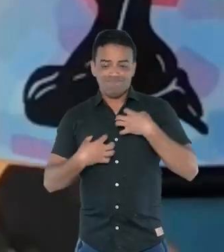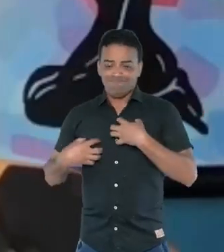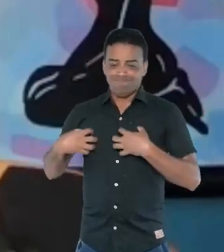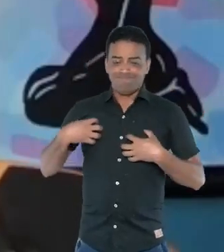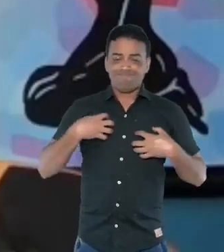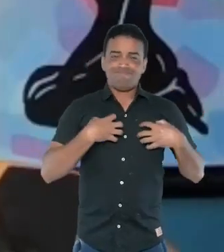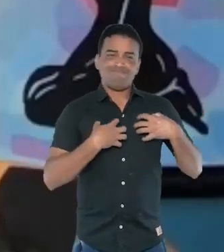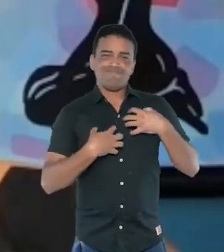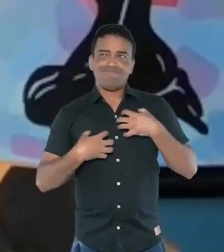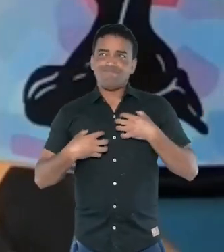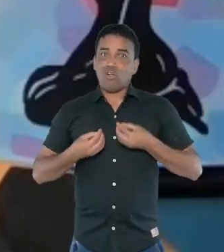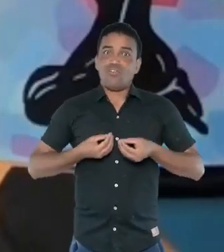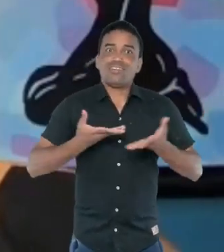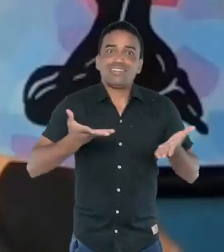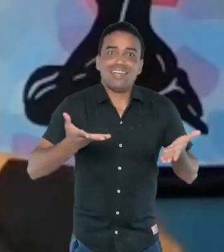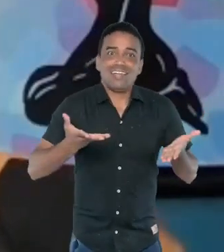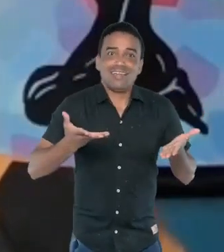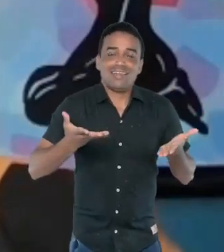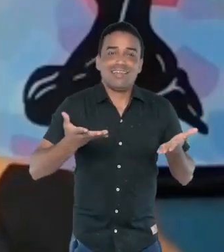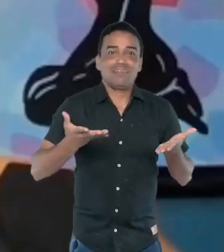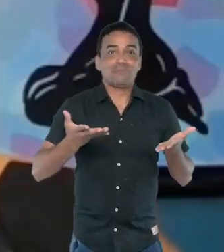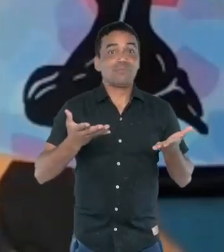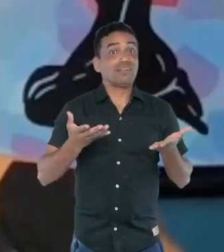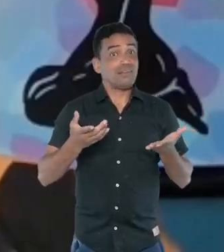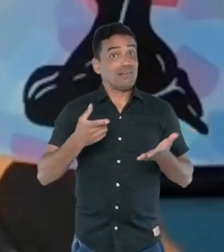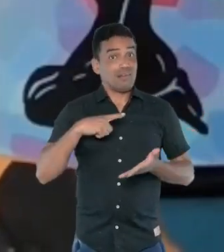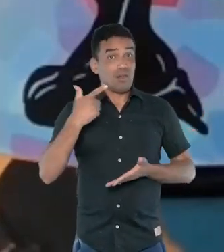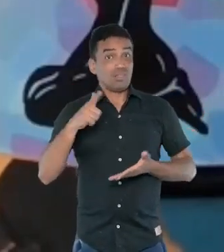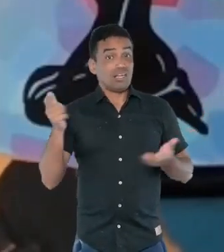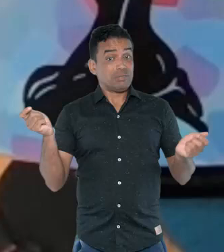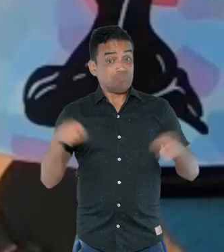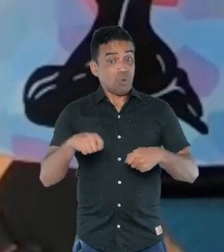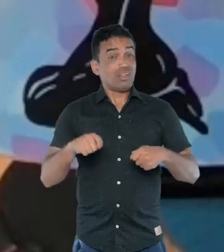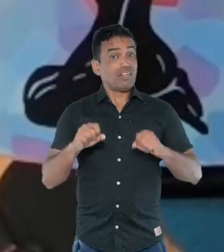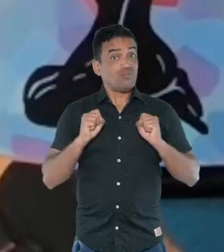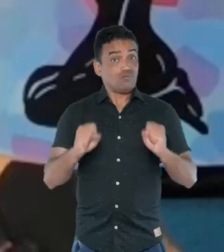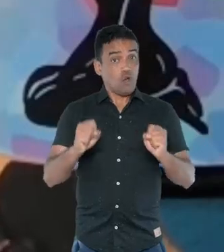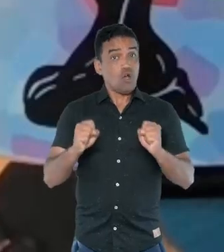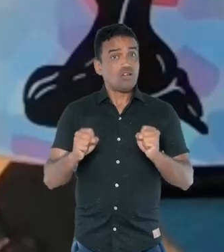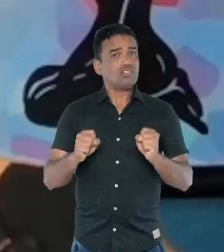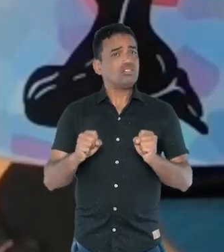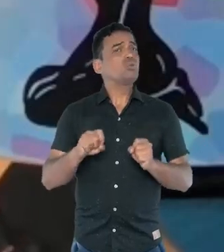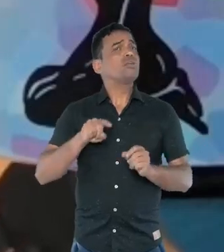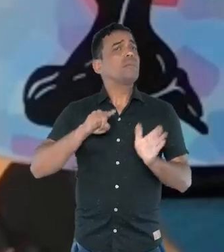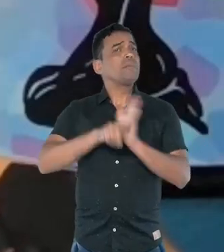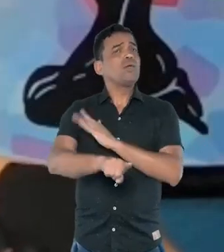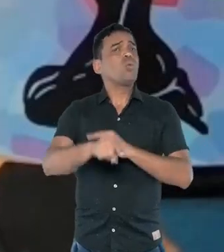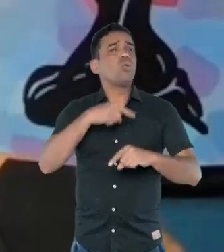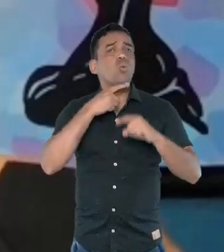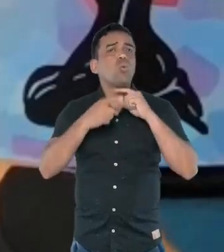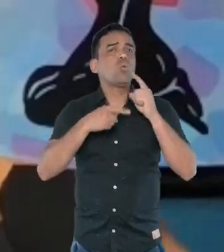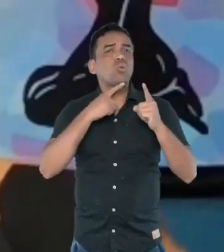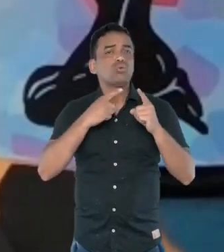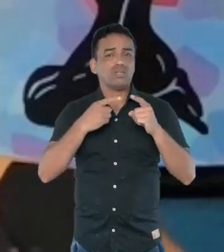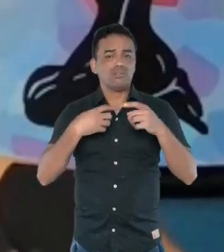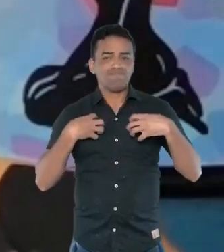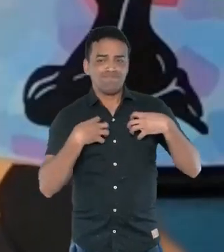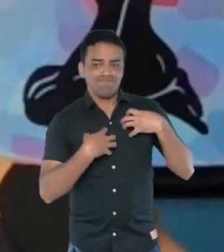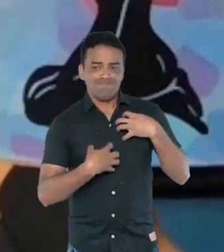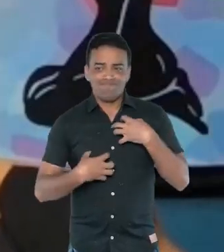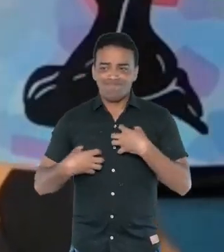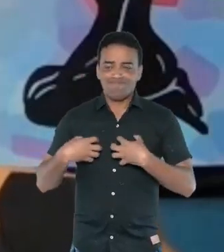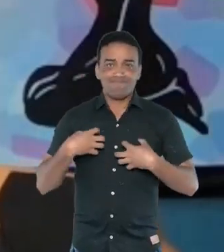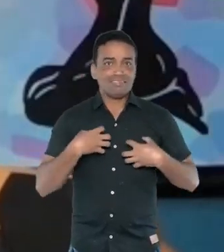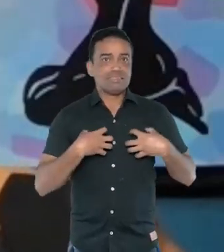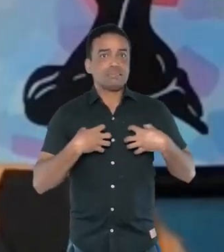inquietações, e não tem nada mais potente do que uma boa pergunta, assim, que nos mobiliza, né,